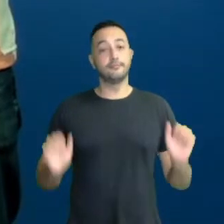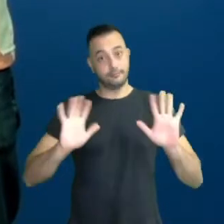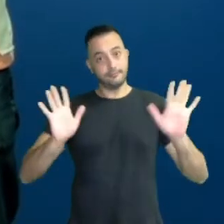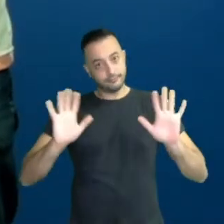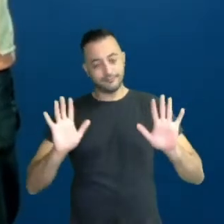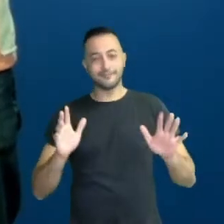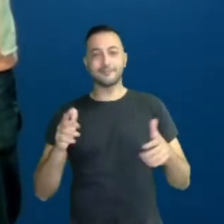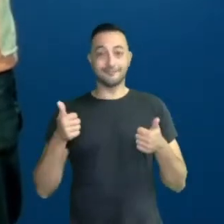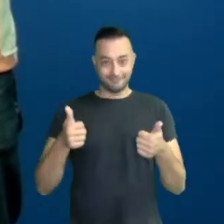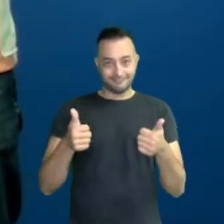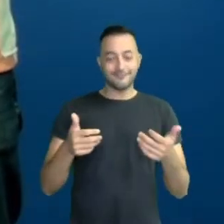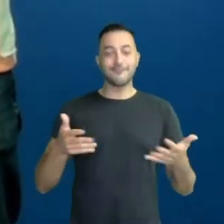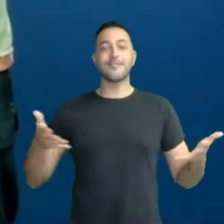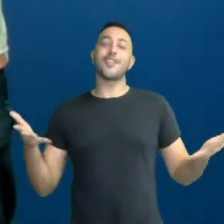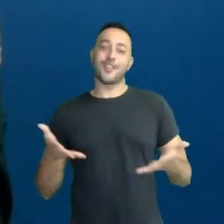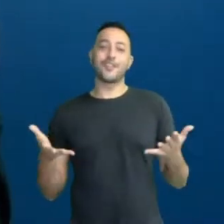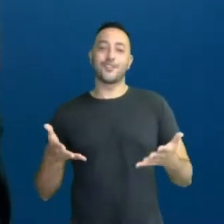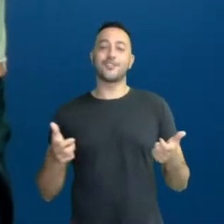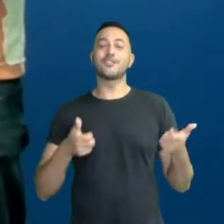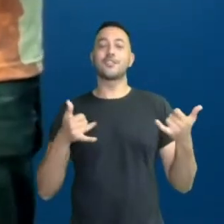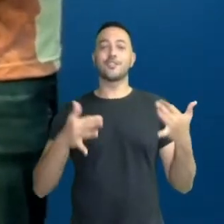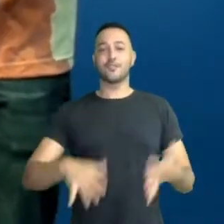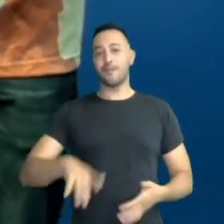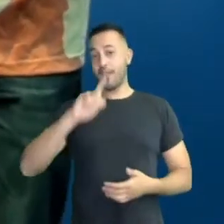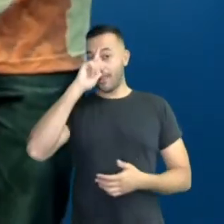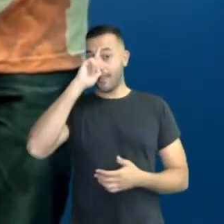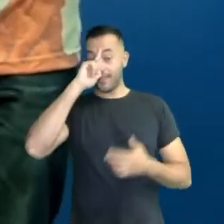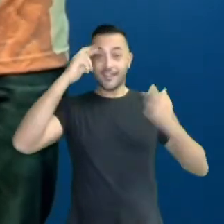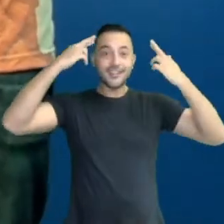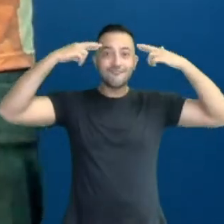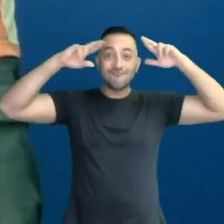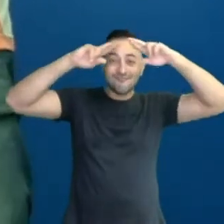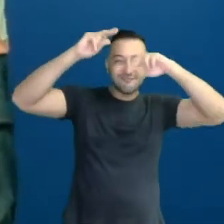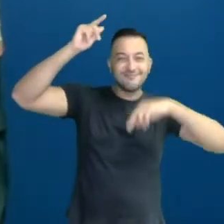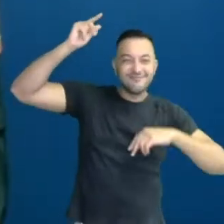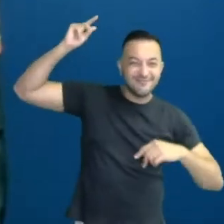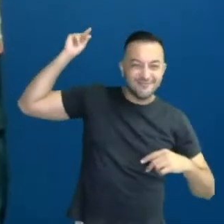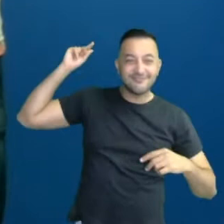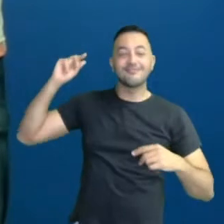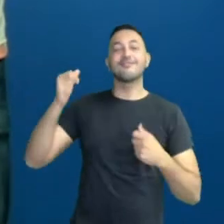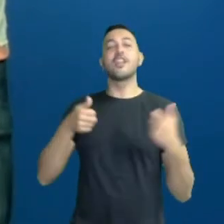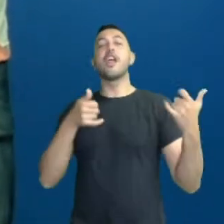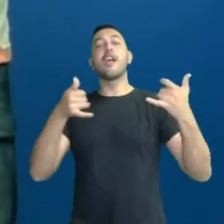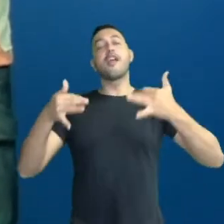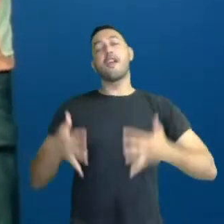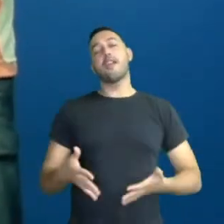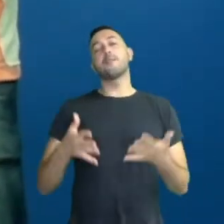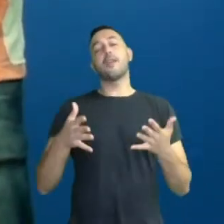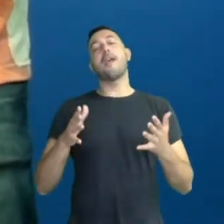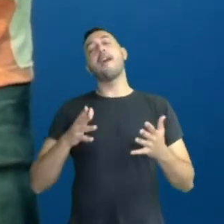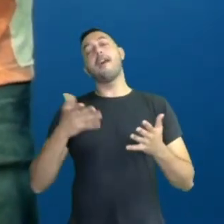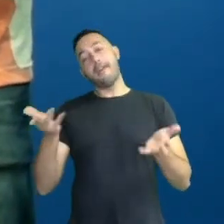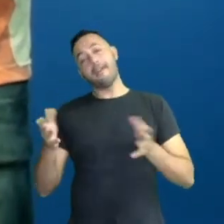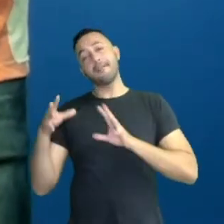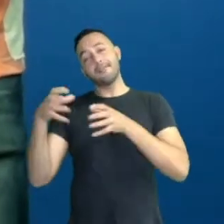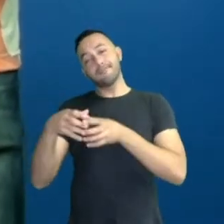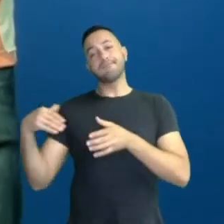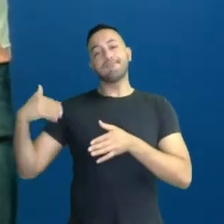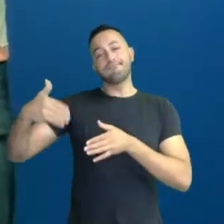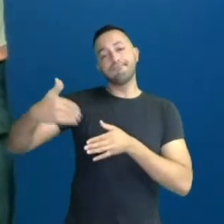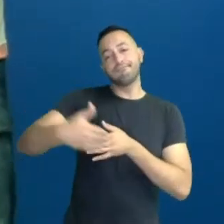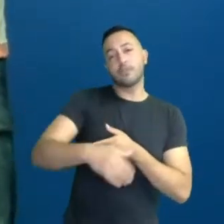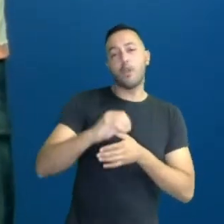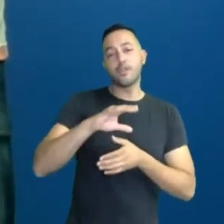Oi pessoal, vamos lá. Hoje nós vamos trabalhar sobre a Grécia Antiga, dando continuidade às civilizações